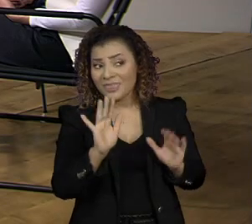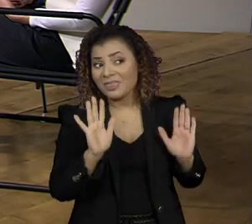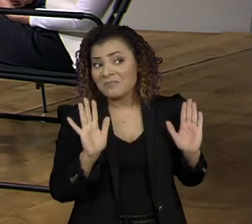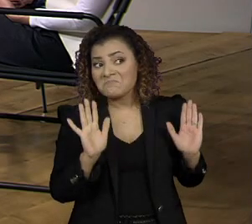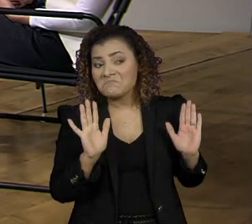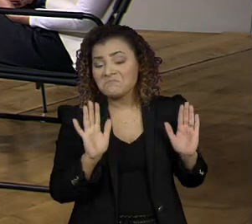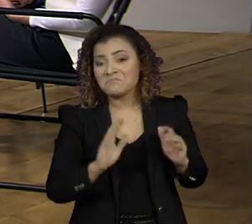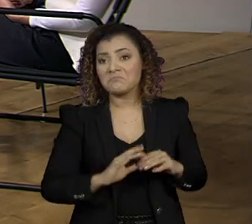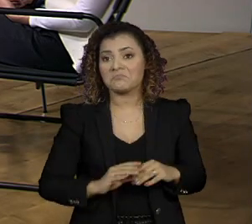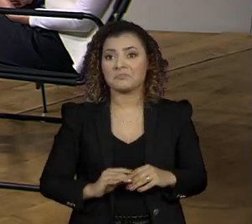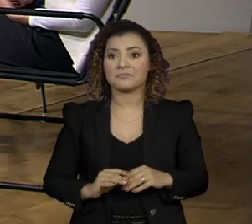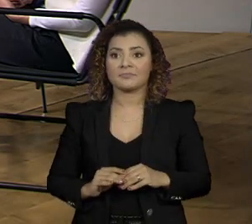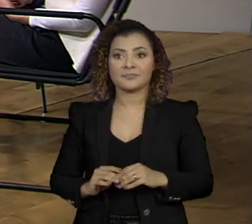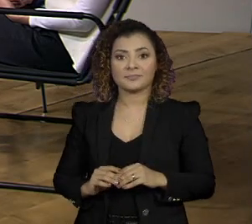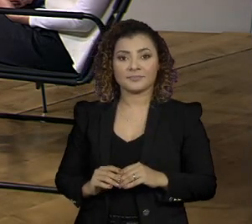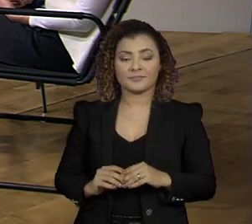finalmente?